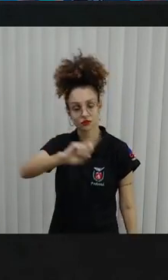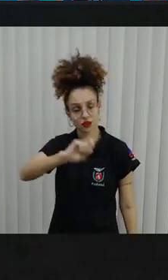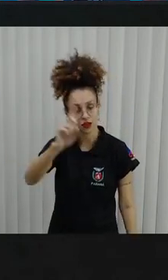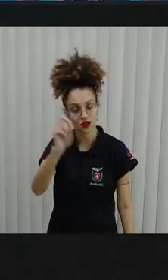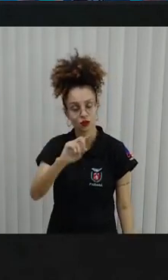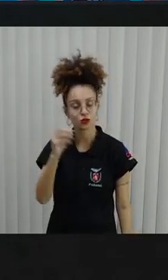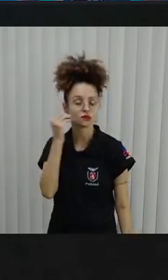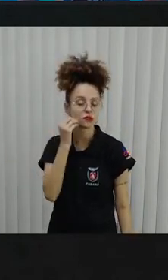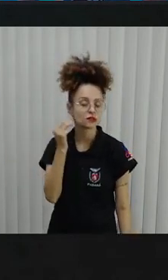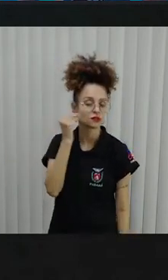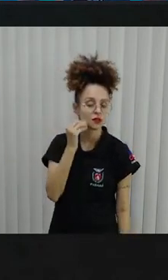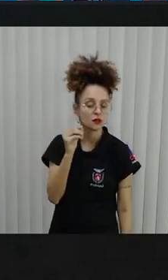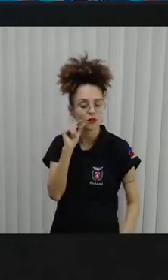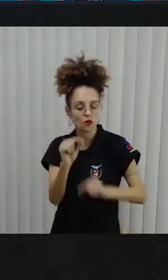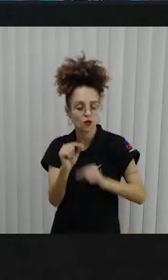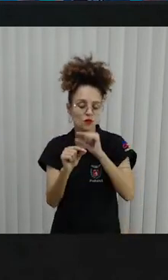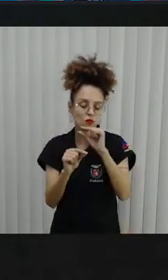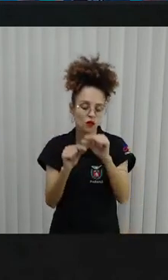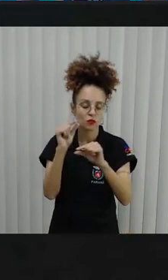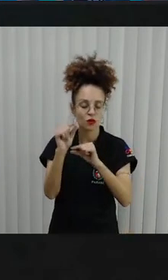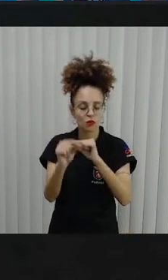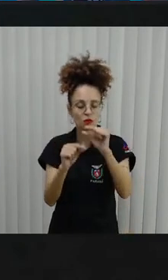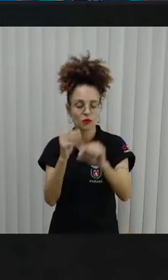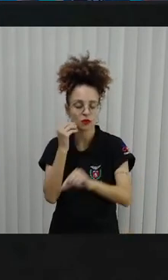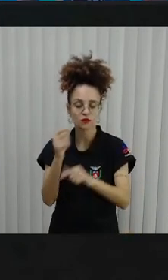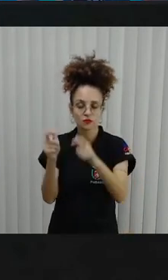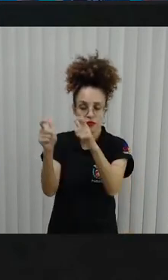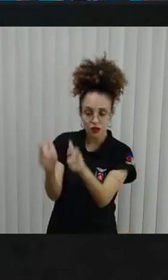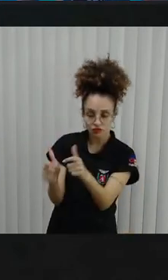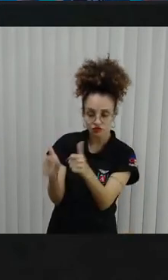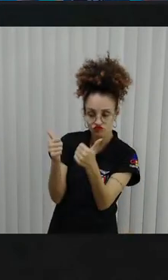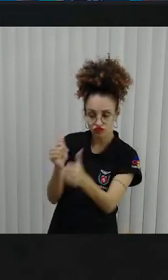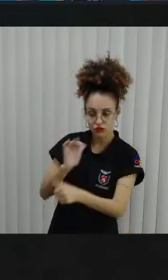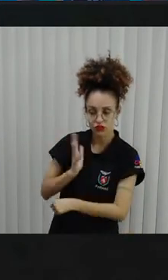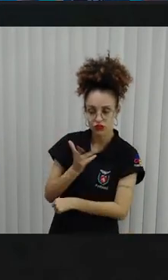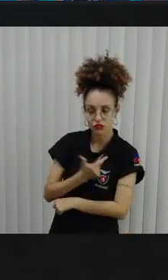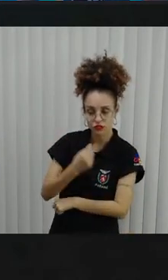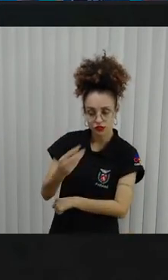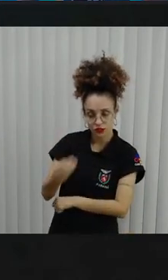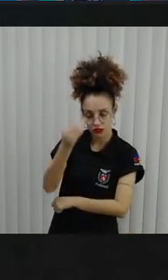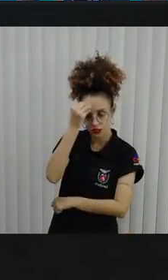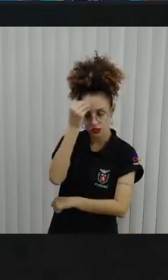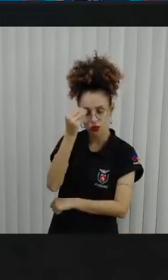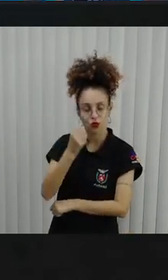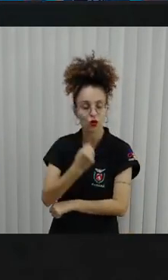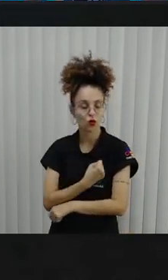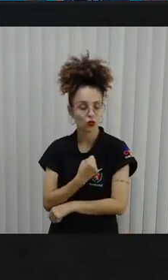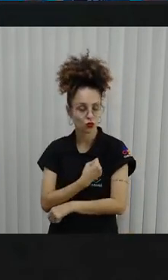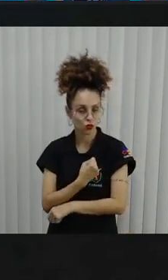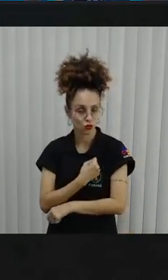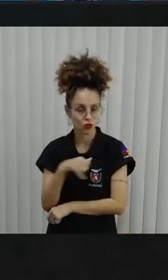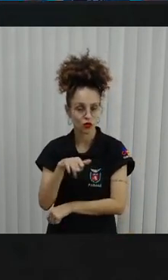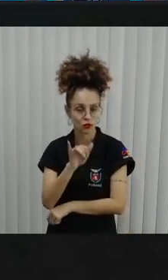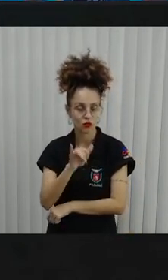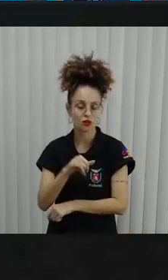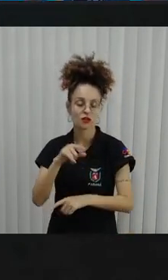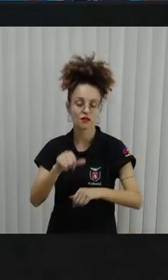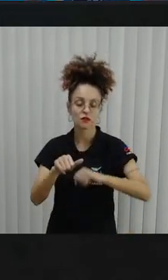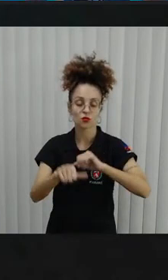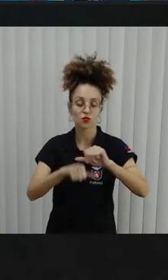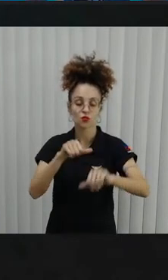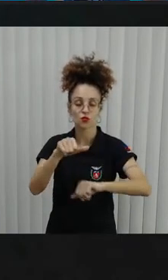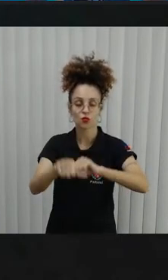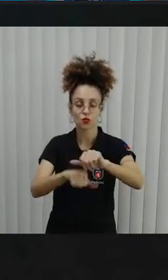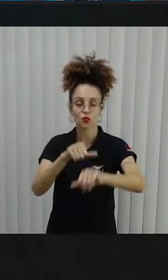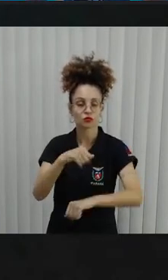vai testando aos pouquinhos. Ele sempre posiciona onde ele quer, salva lá, decora a variável, o valorzinho dessa variável Y e vai adicionando, tá?